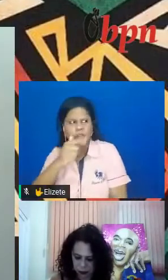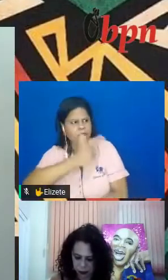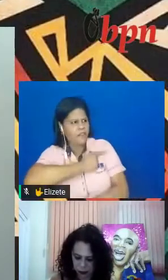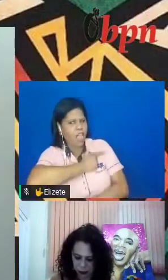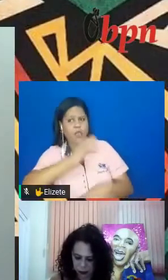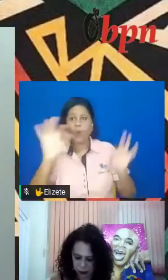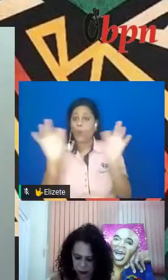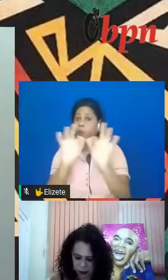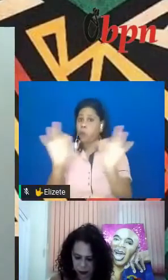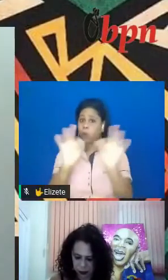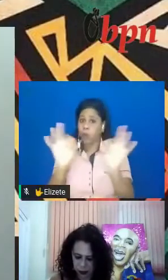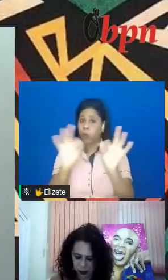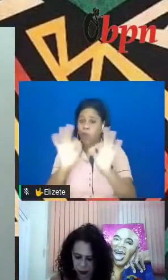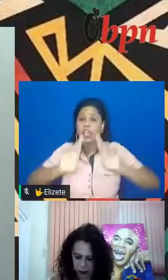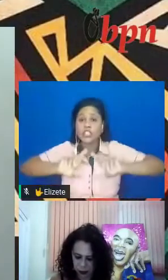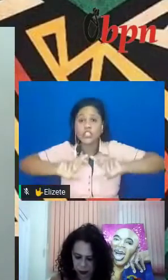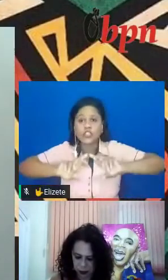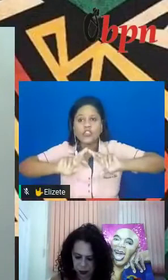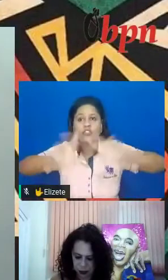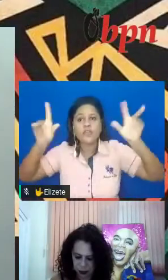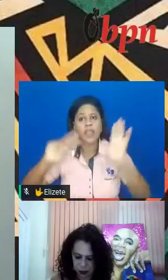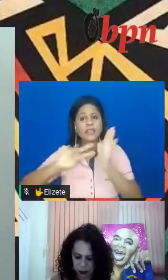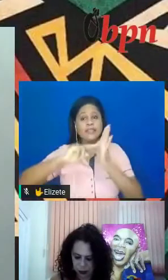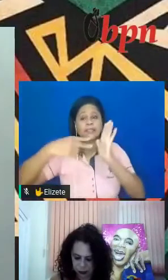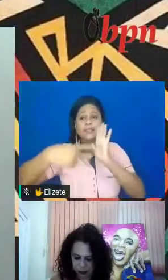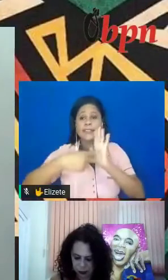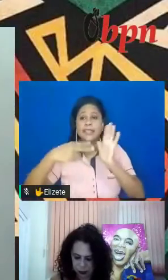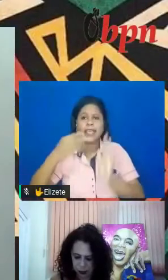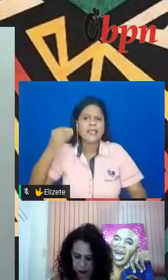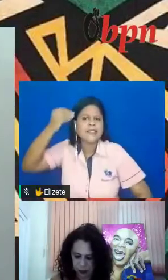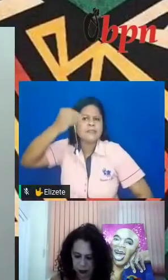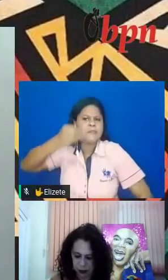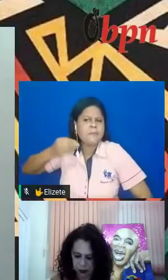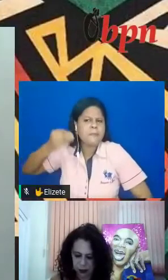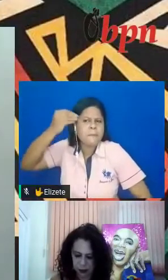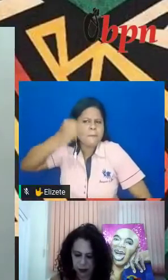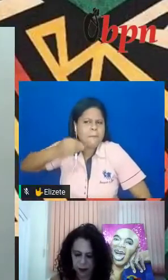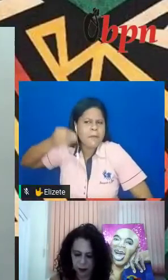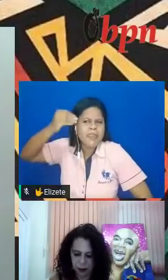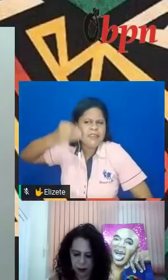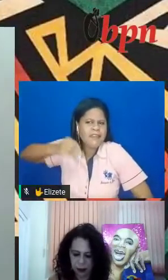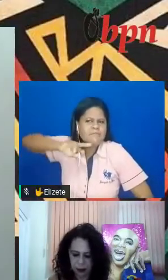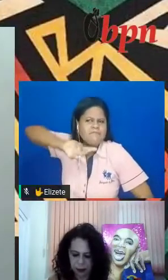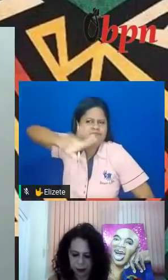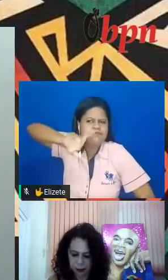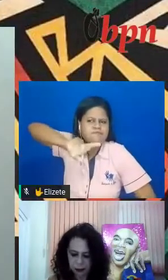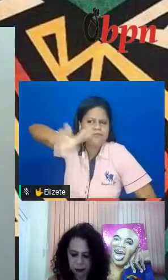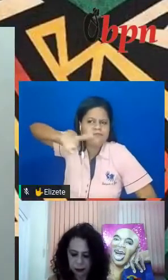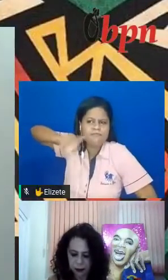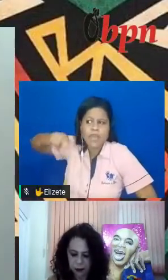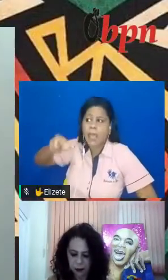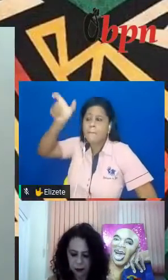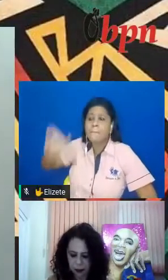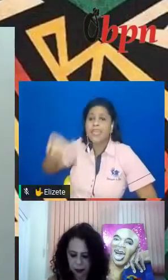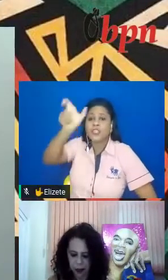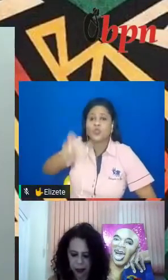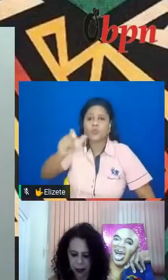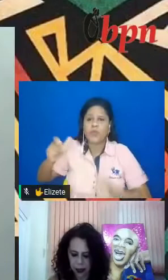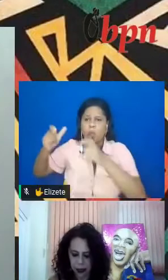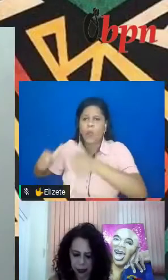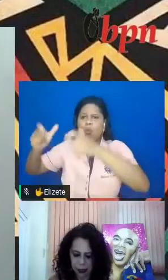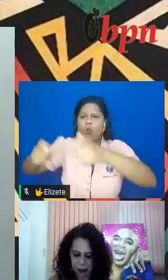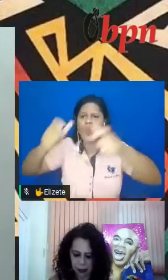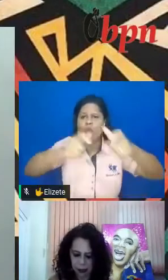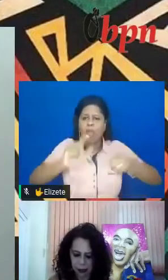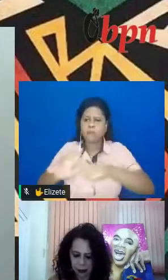disso. Nós estamos falando das experiências pessoais e dos lugares